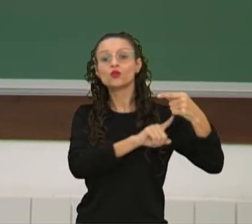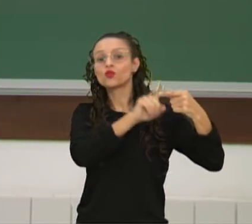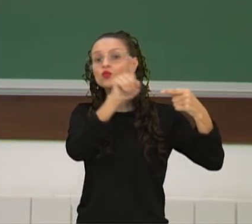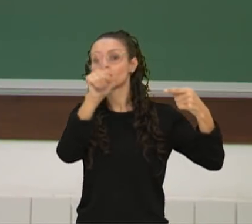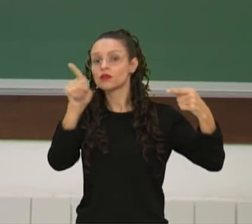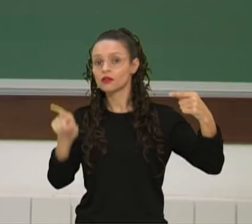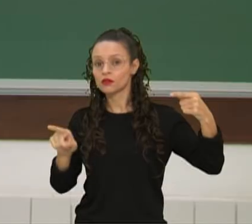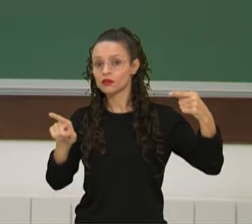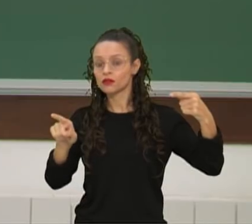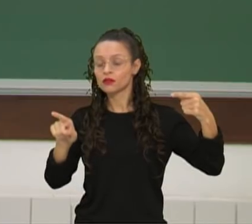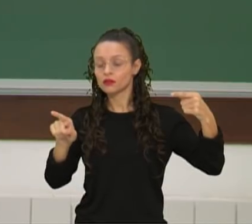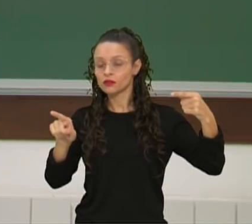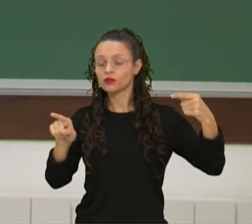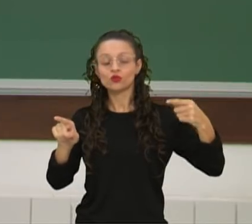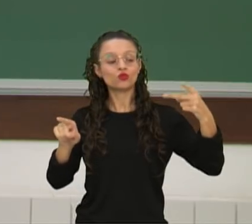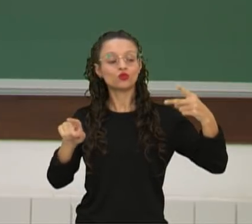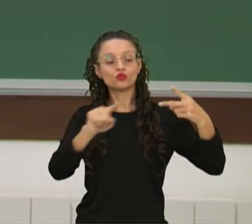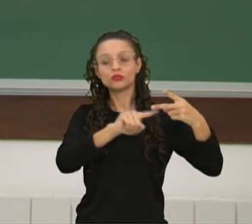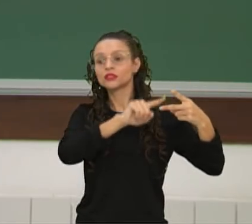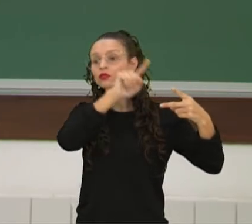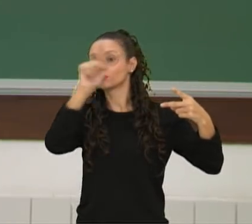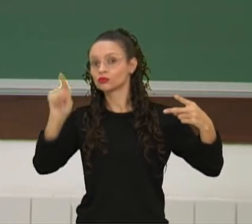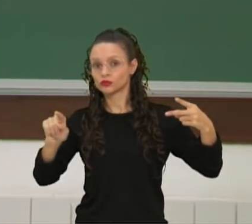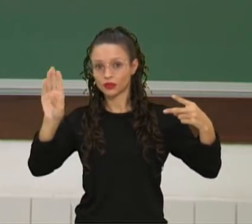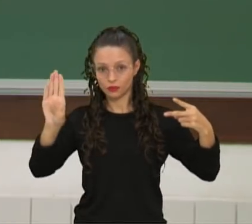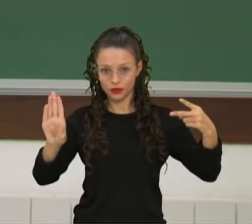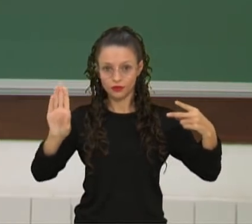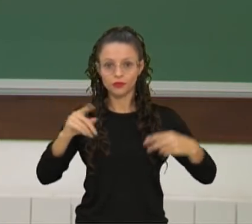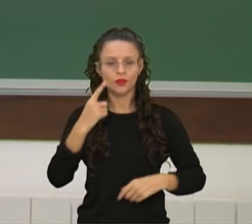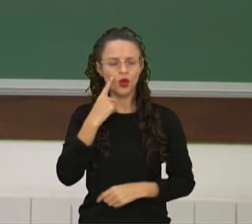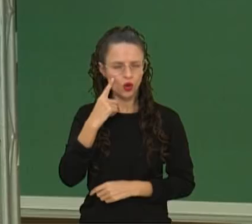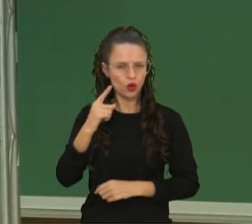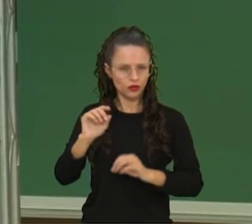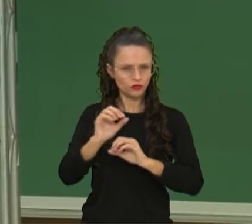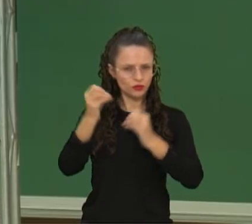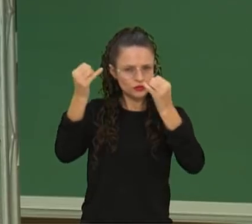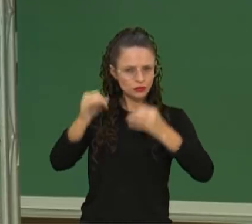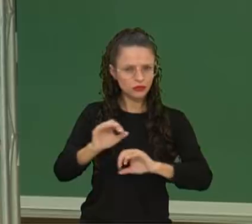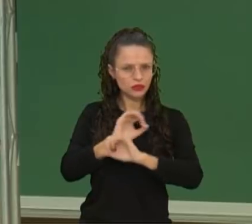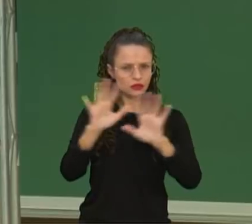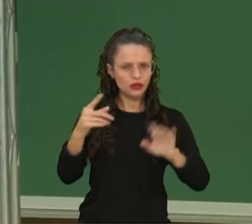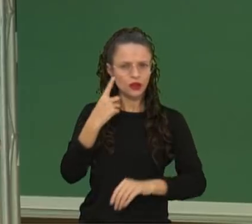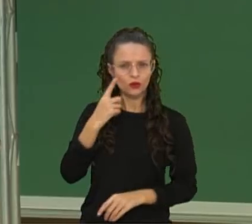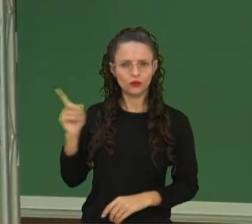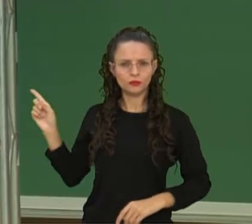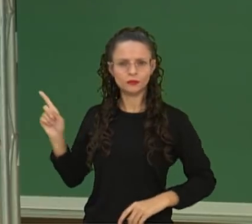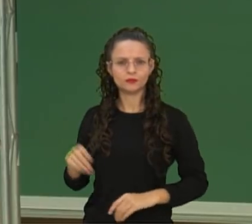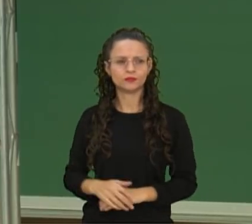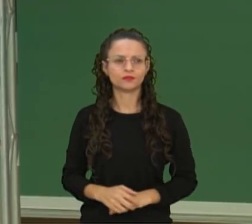da grandeza A, o segundo da grandeza B, beleza? Vamos ver aqui um pouquinho mais desse detalhe.